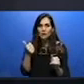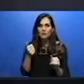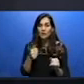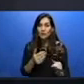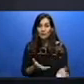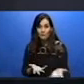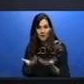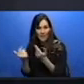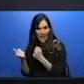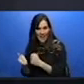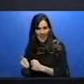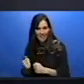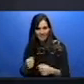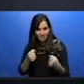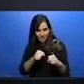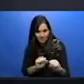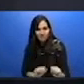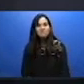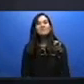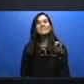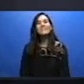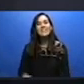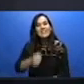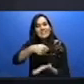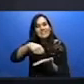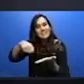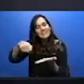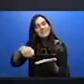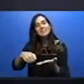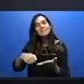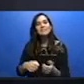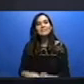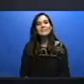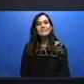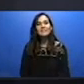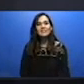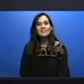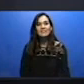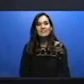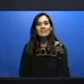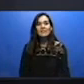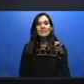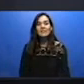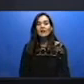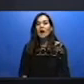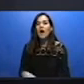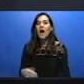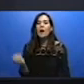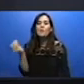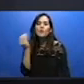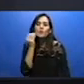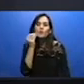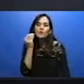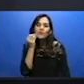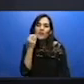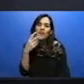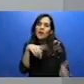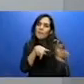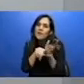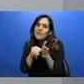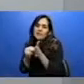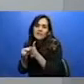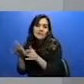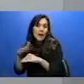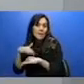Vamos lá, vamos colocar a mão na massa. Agora é só partir para o abraço, só escrever, certo? Aproveitem, pesquisem um pouquinho mais sobre a nossa